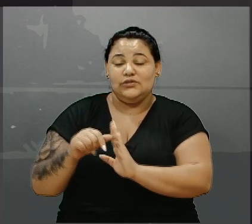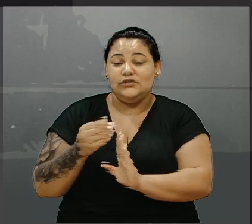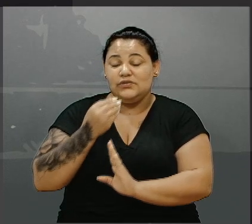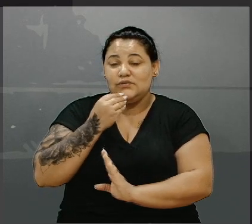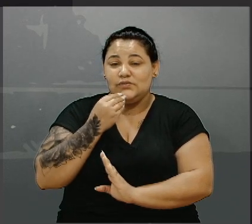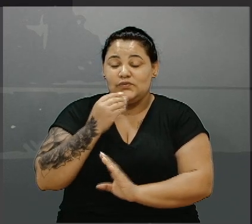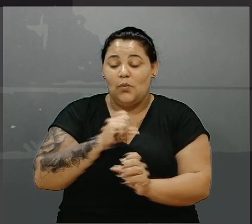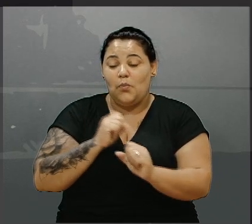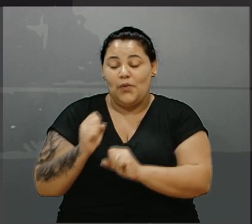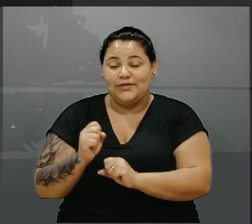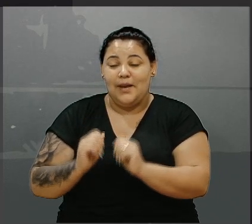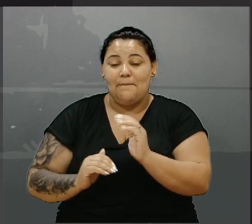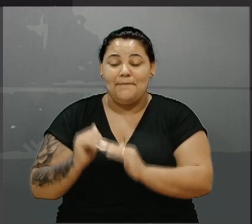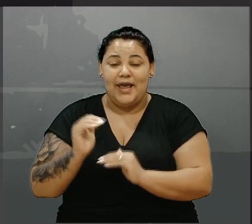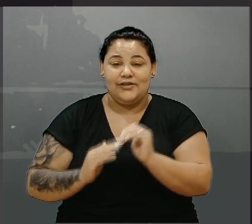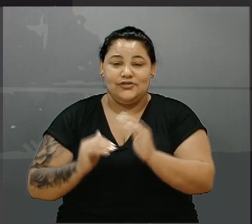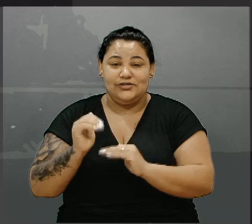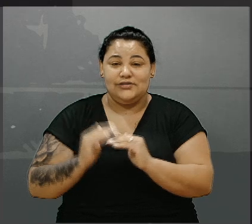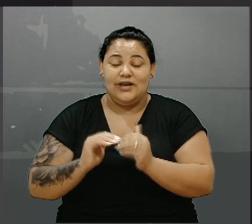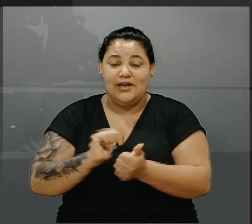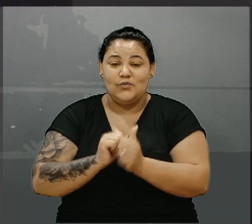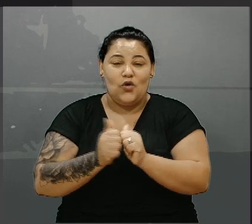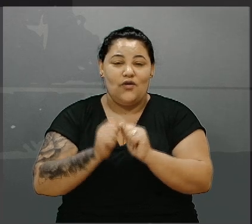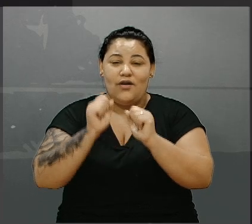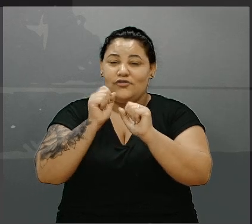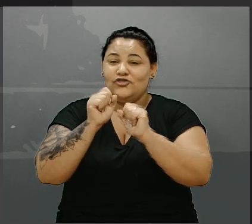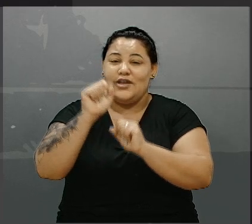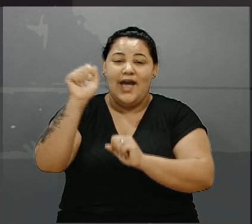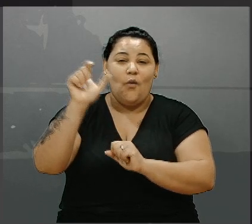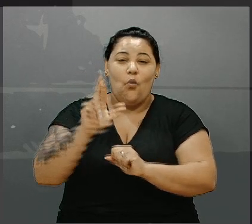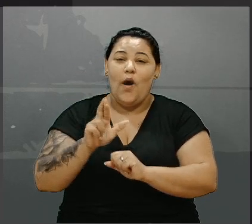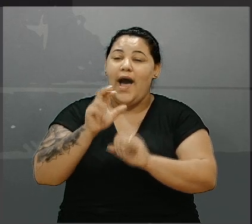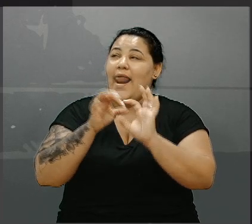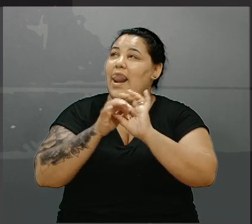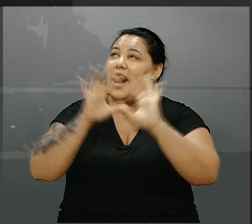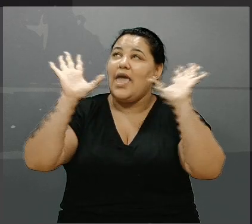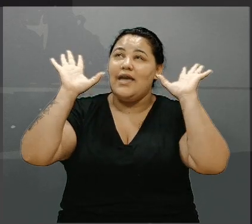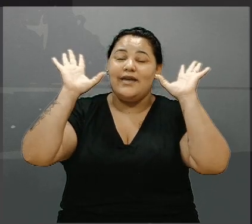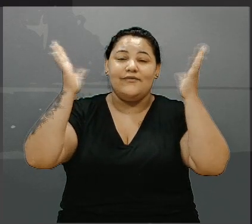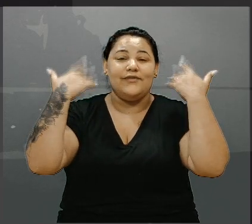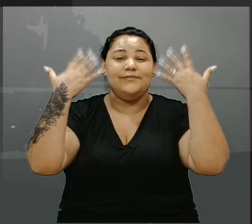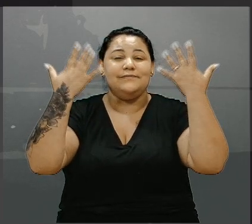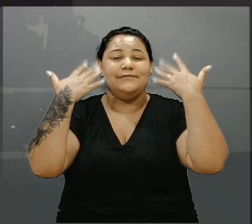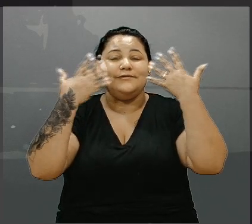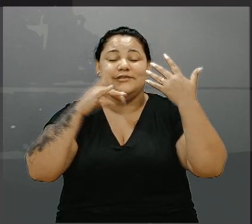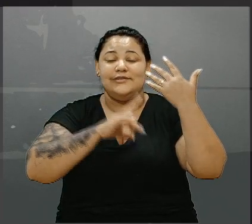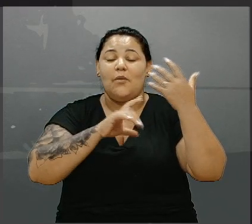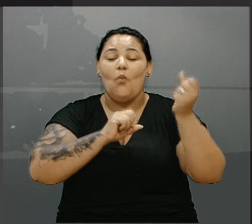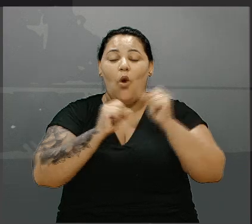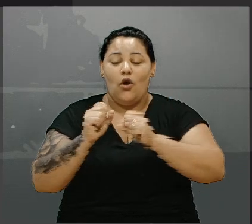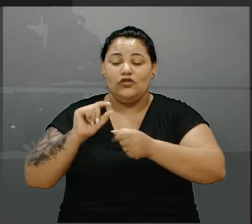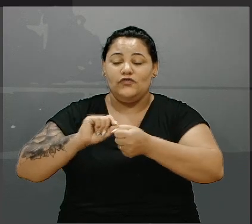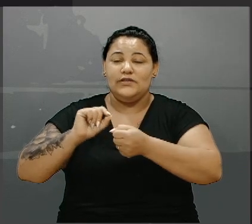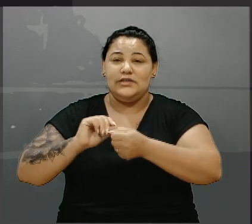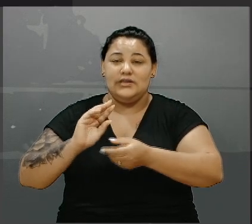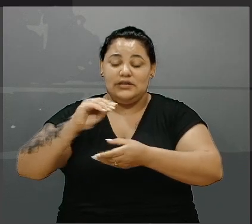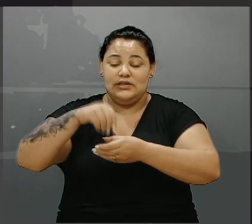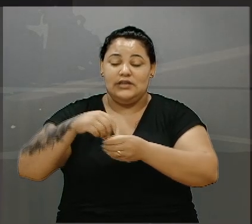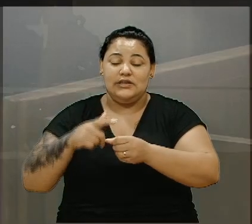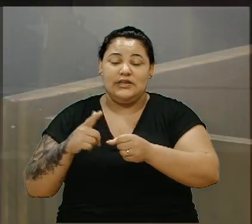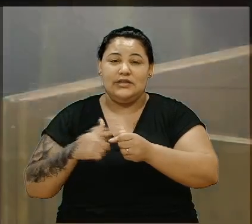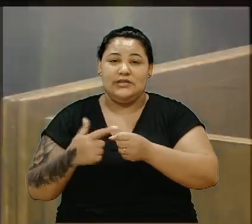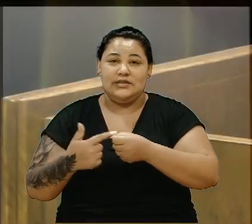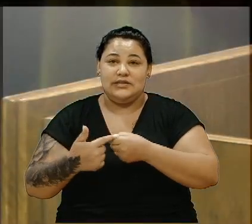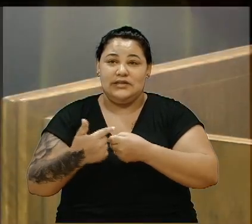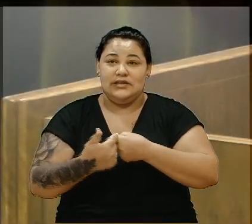possa praticar um esporte que é ao ar livre, que tem todas as possibilidades da gente fazer aqui pela cidade, apesar da altimetria,